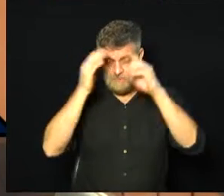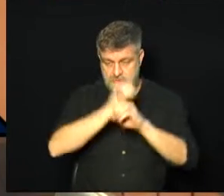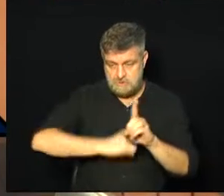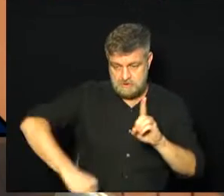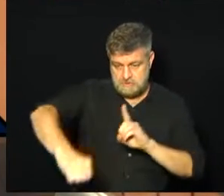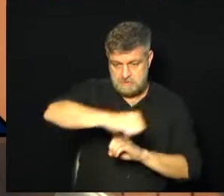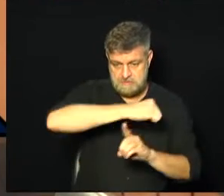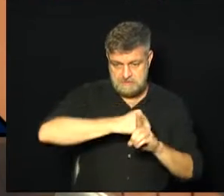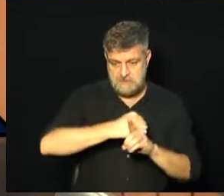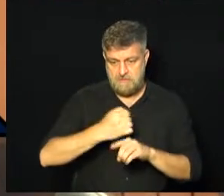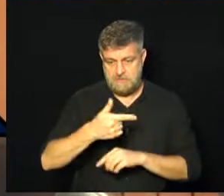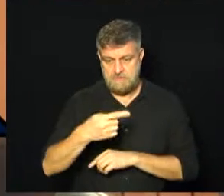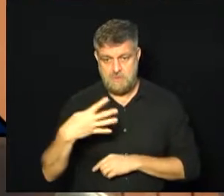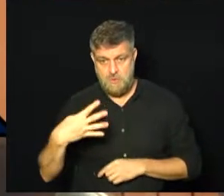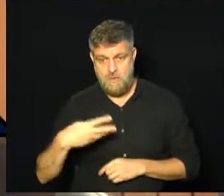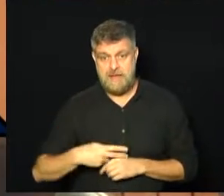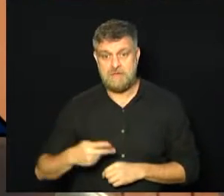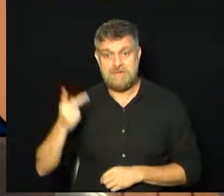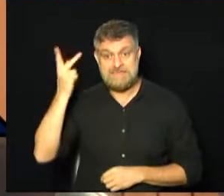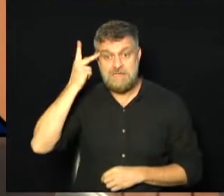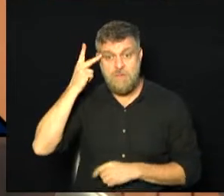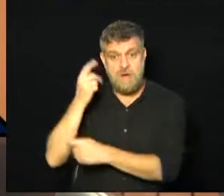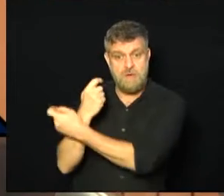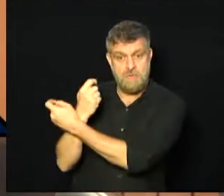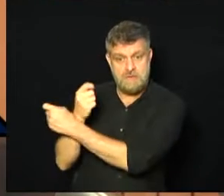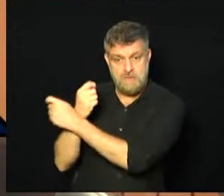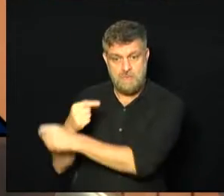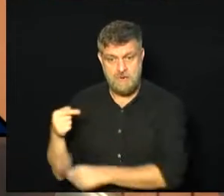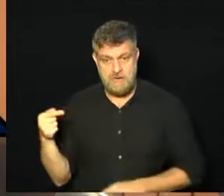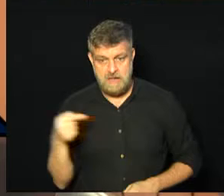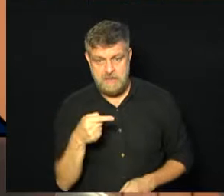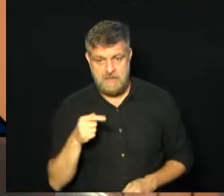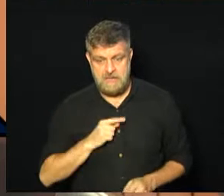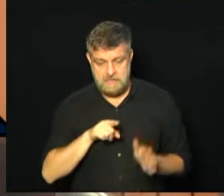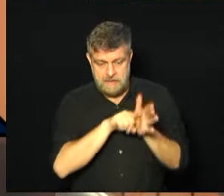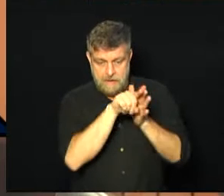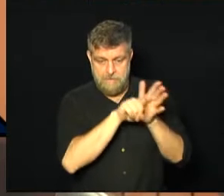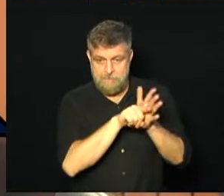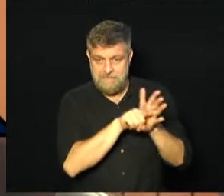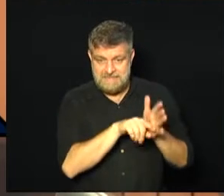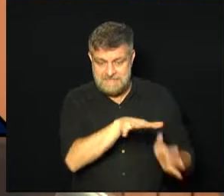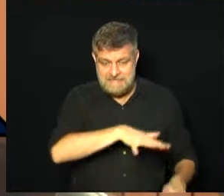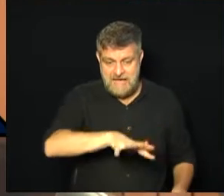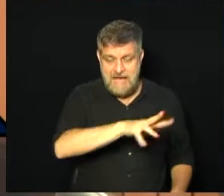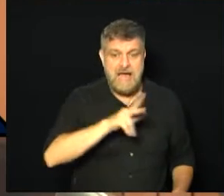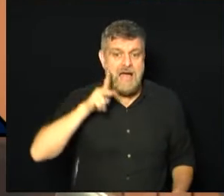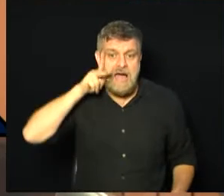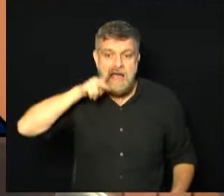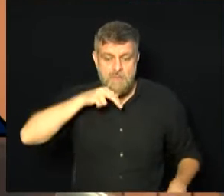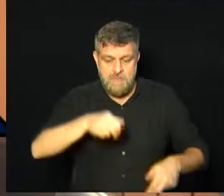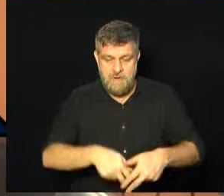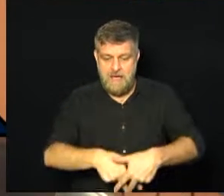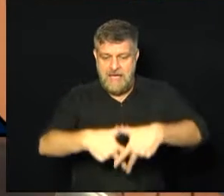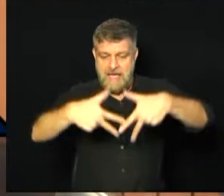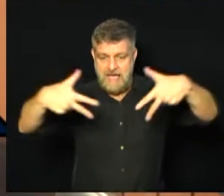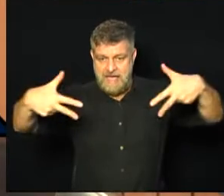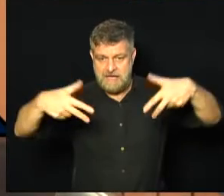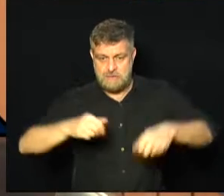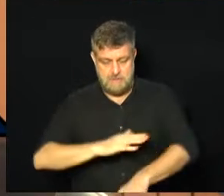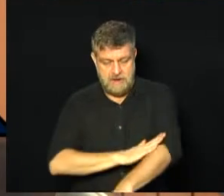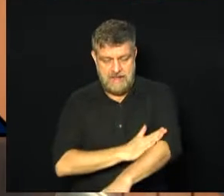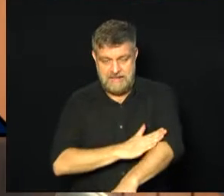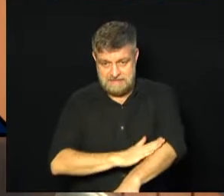2004. Ela desenvolve, desde a sua formação, pesquisas em políticas públicas étnicos raciais e de gênero, que levou